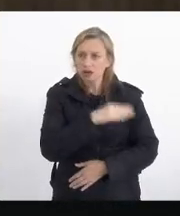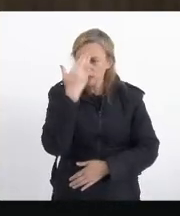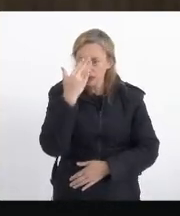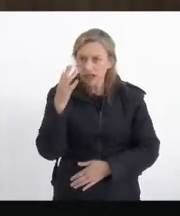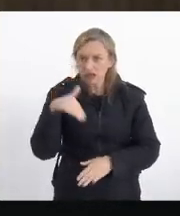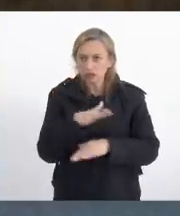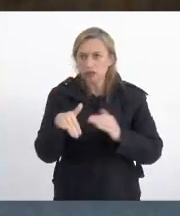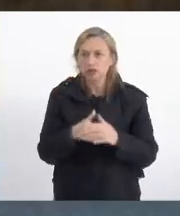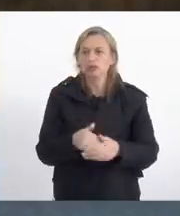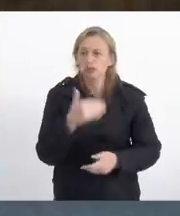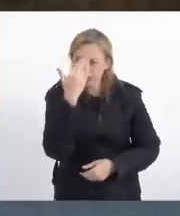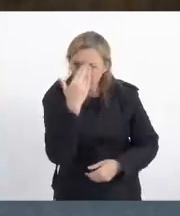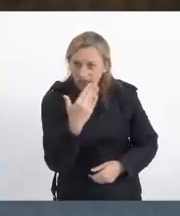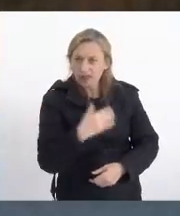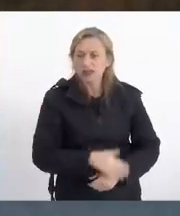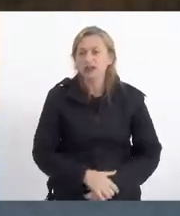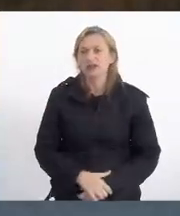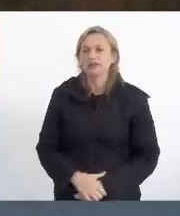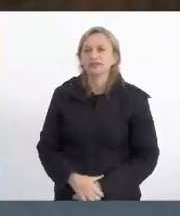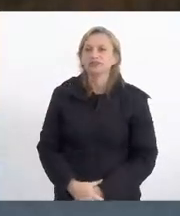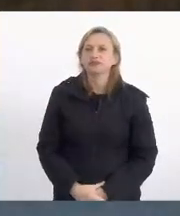obrigado a todos. Muito obrigado.